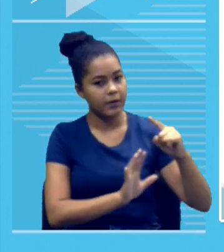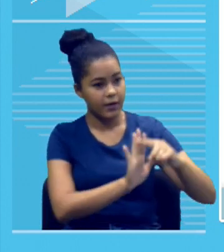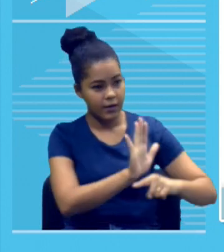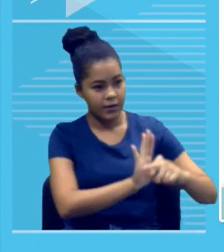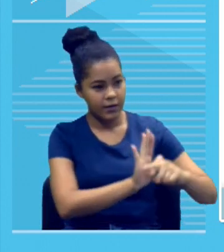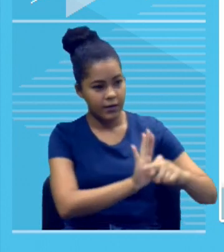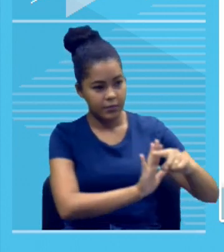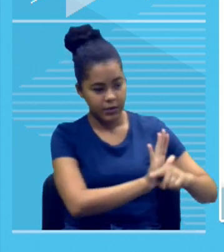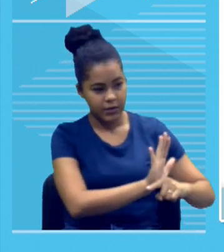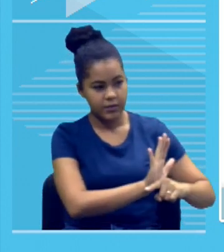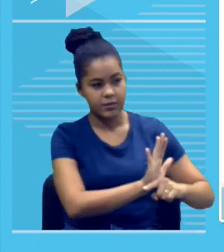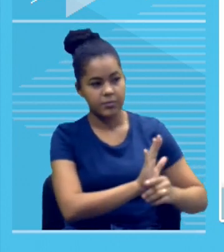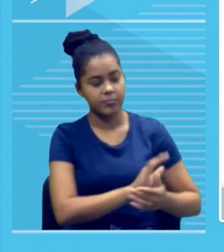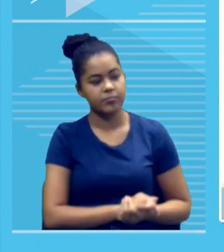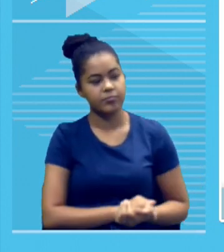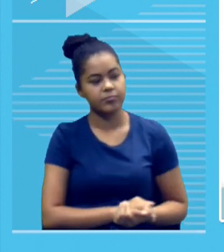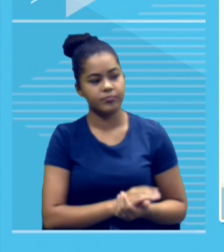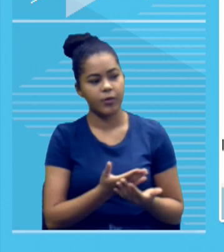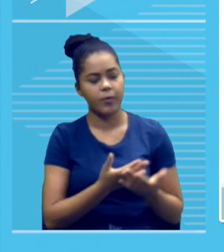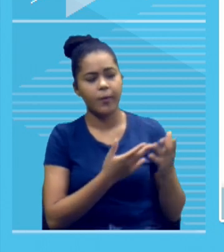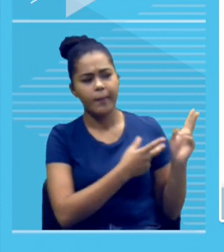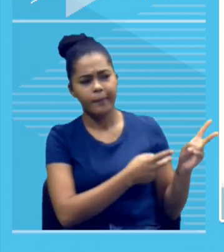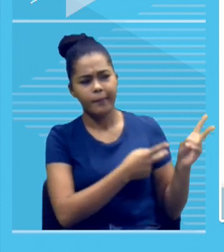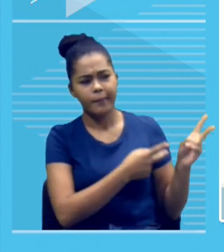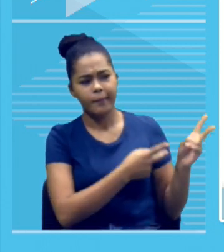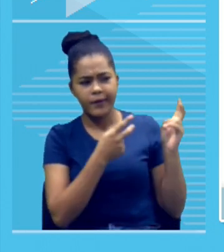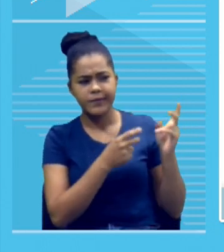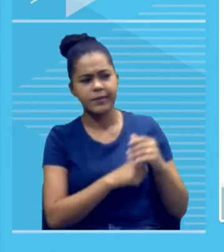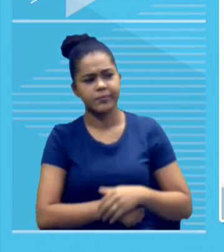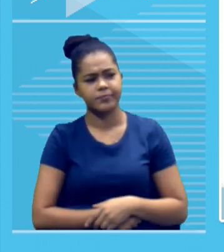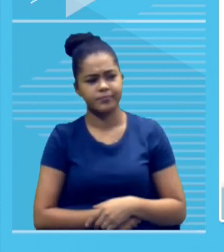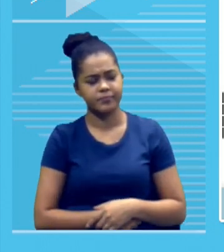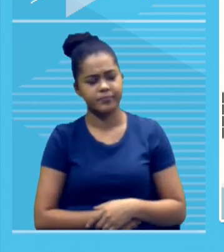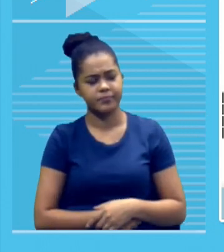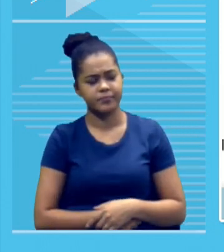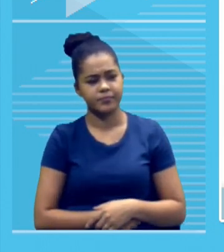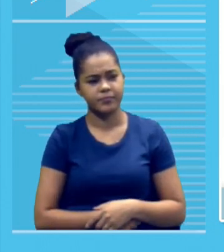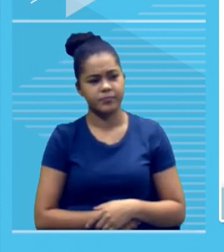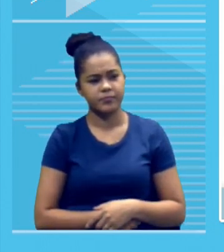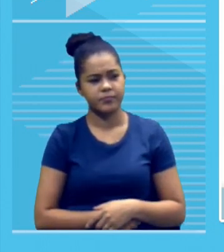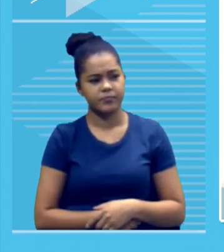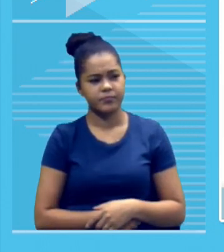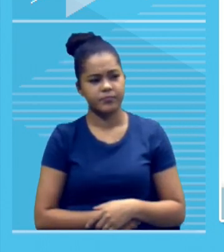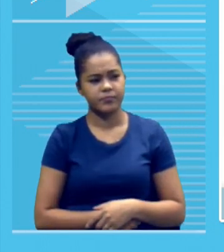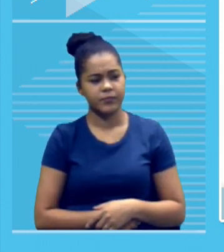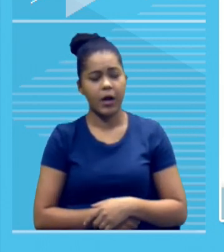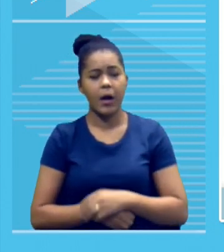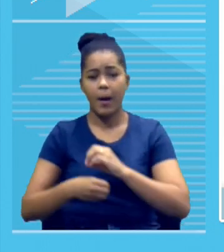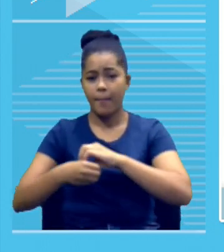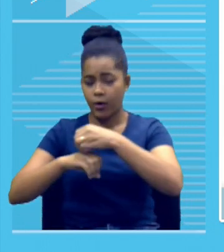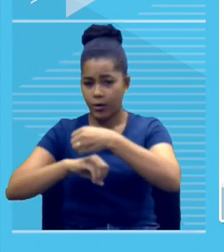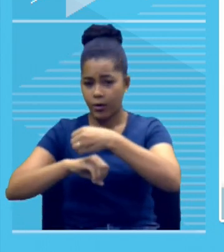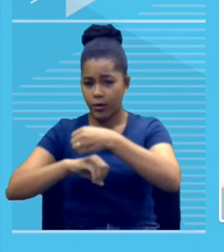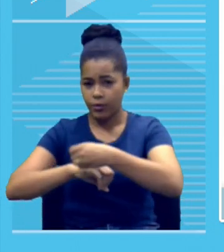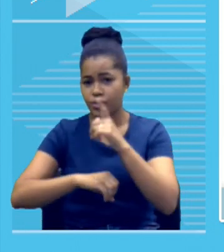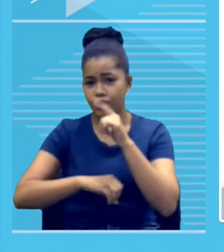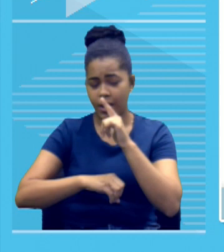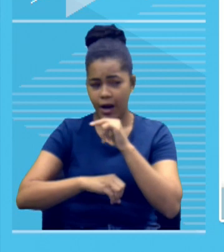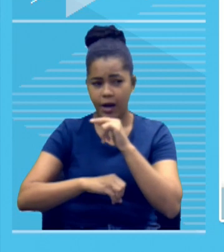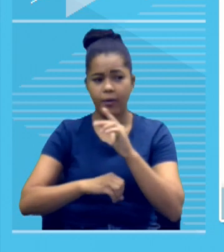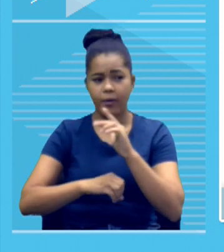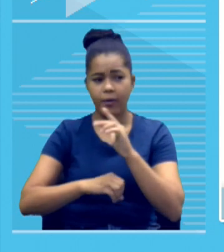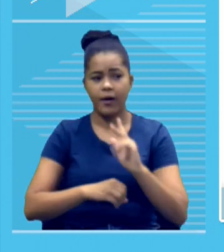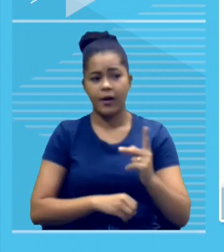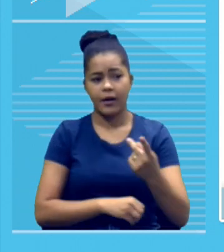pessoal, eliminou a molécula de água. Você percebeu? Olha aí, olha a molécula de água saindo. Aqui ocorre apenas saída